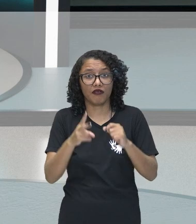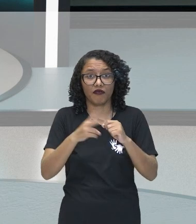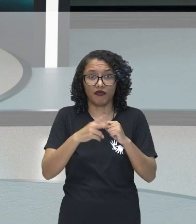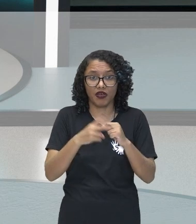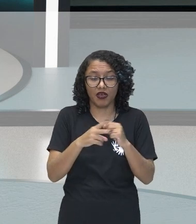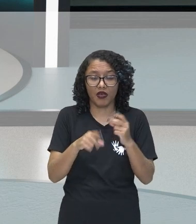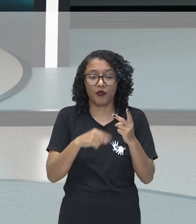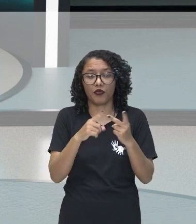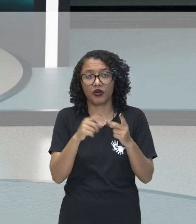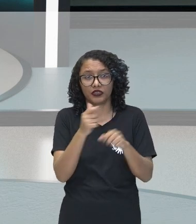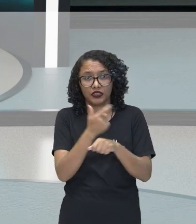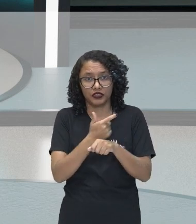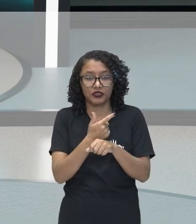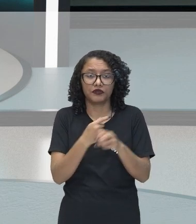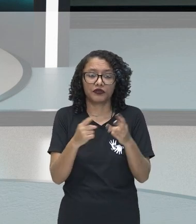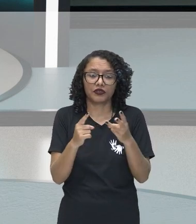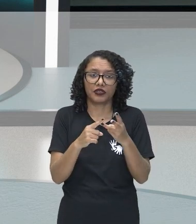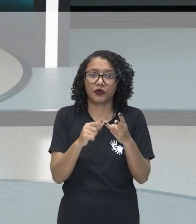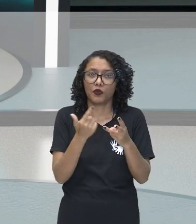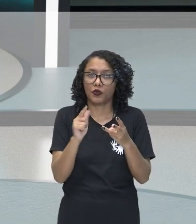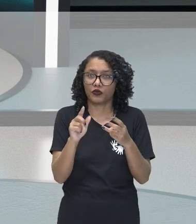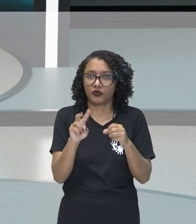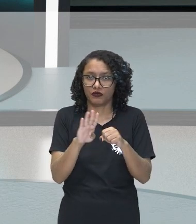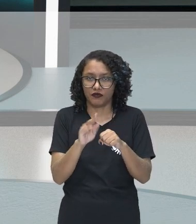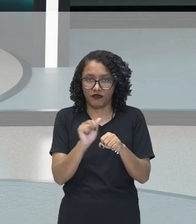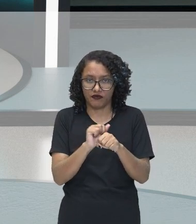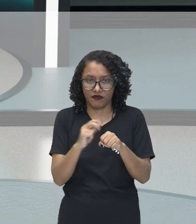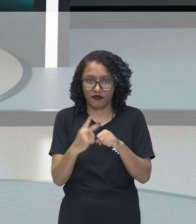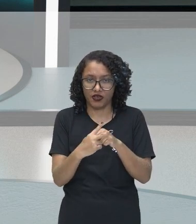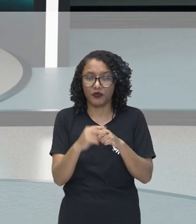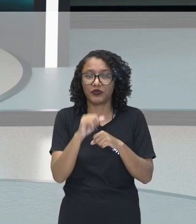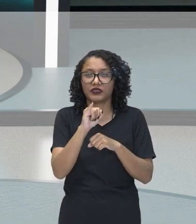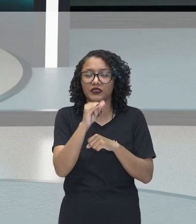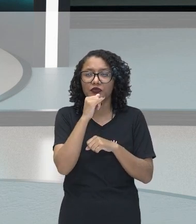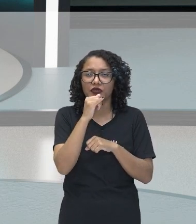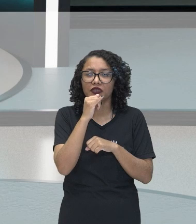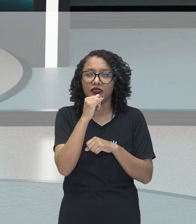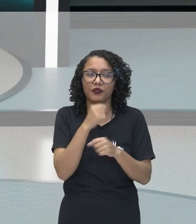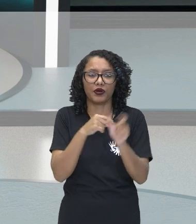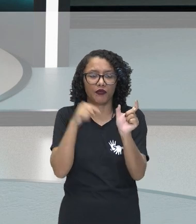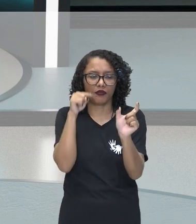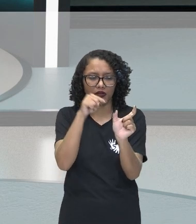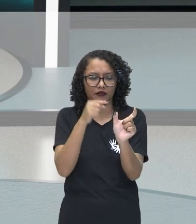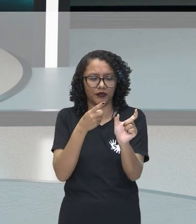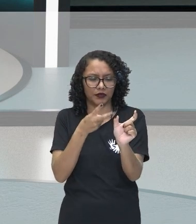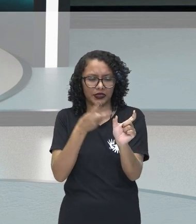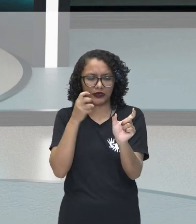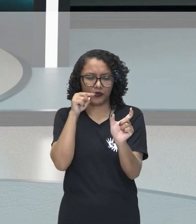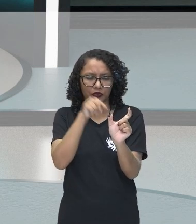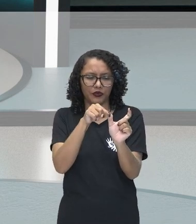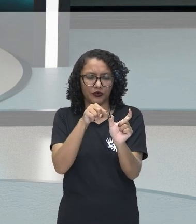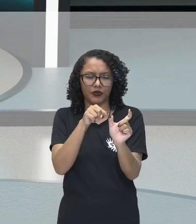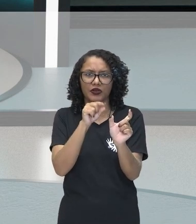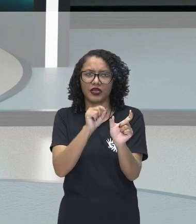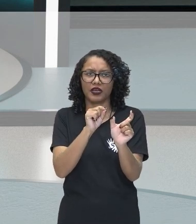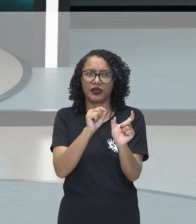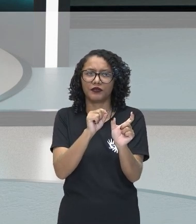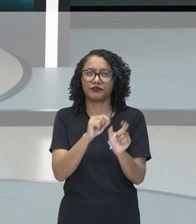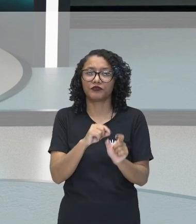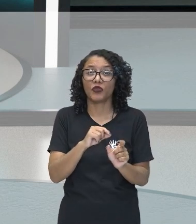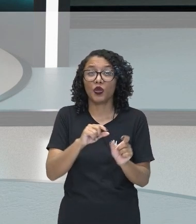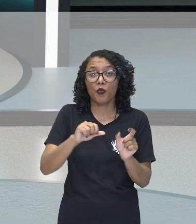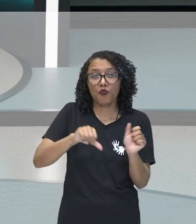outros advérbios. Se eu identifico uma palavra e ela não está modificando um verbo,